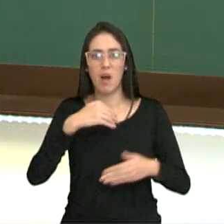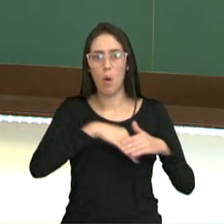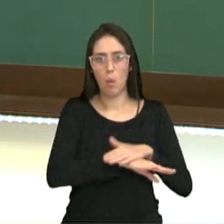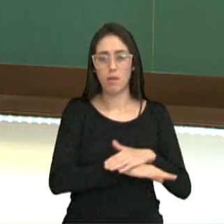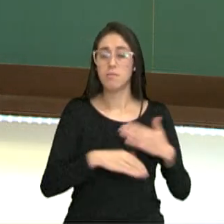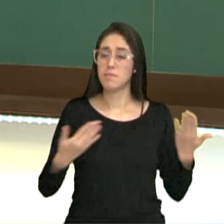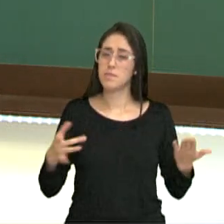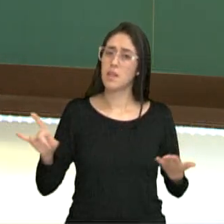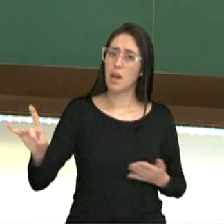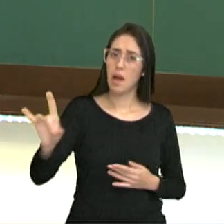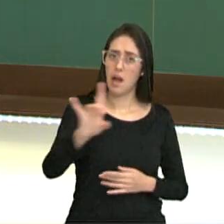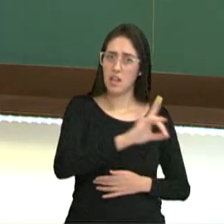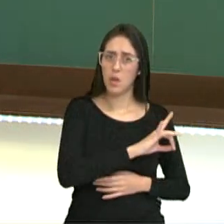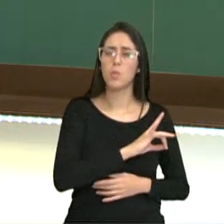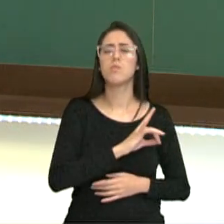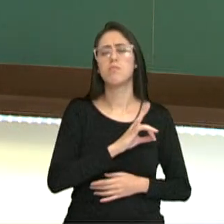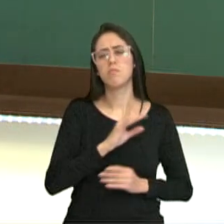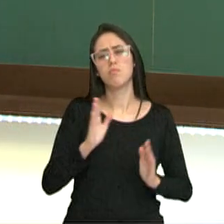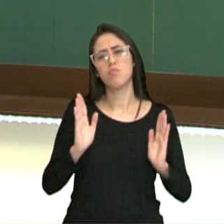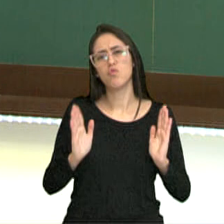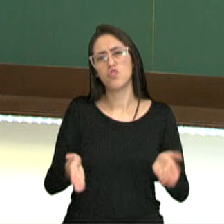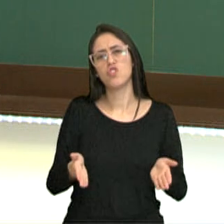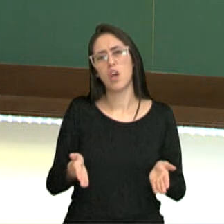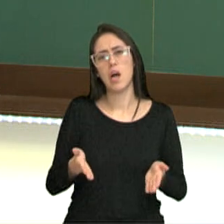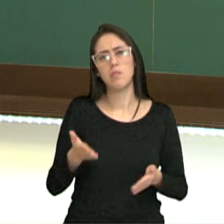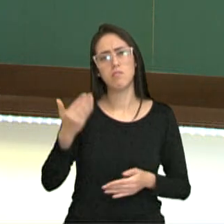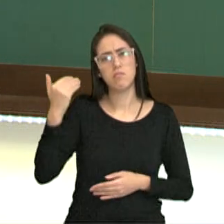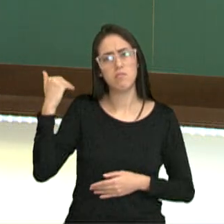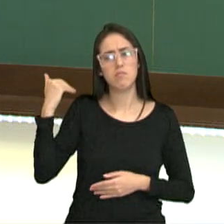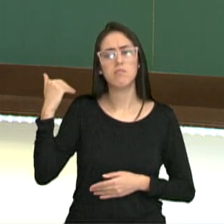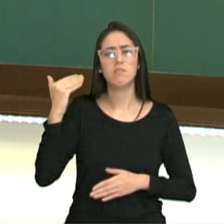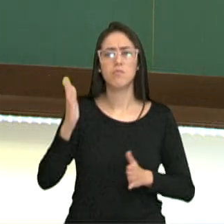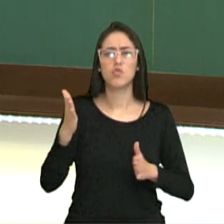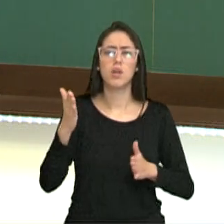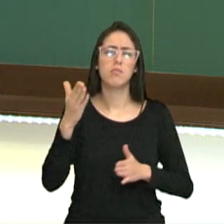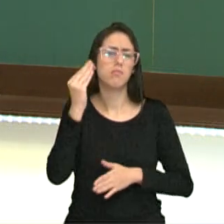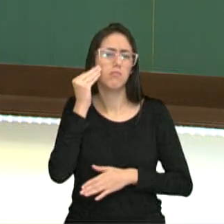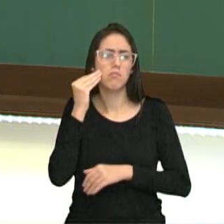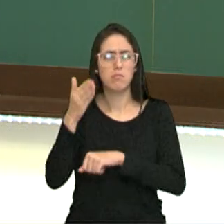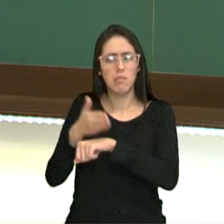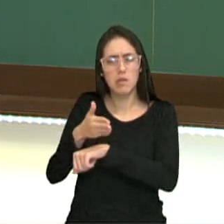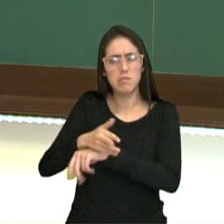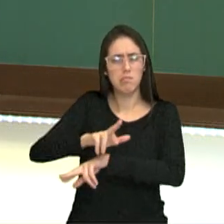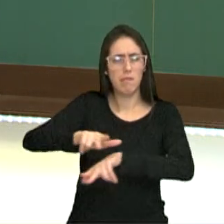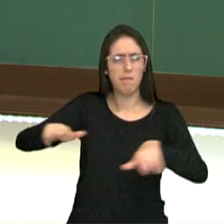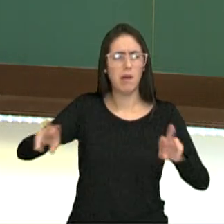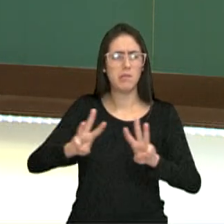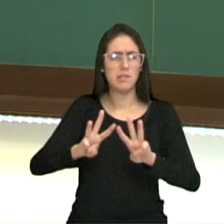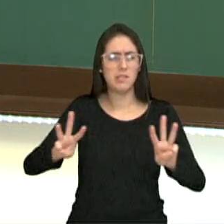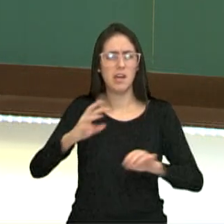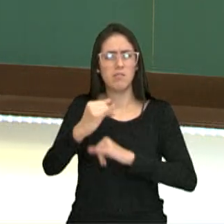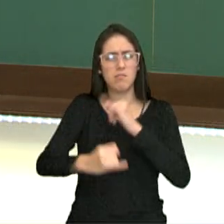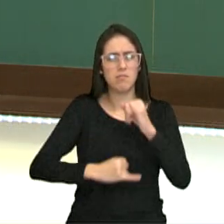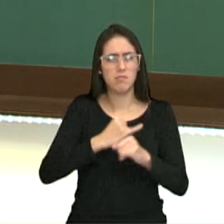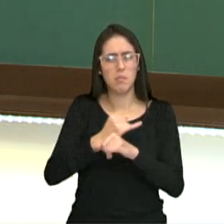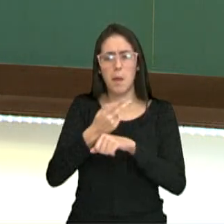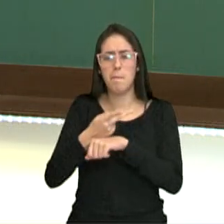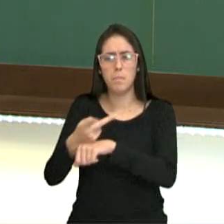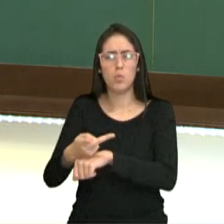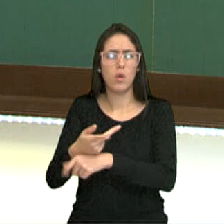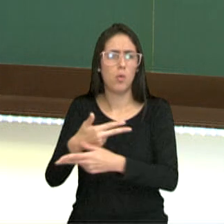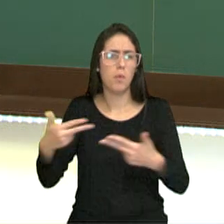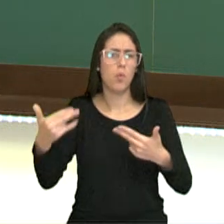cada um de nós aqui já teve, acesso aí a vários tipos de sites em busca de algum produto, de